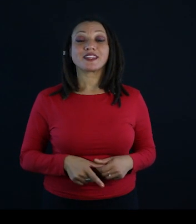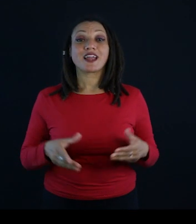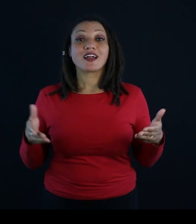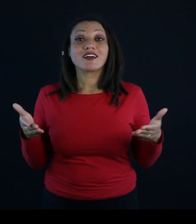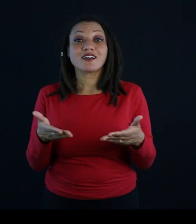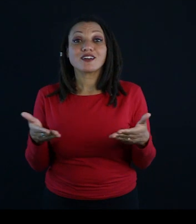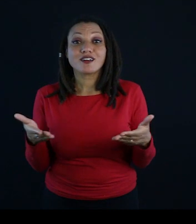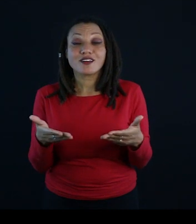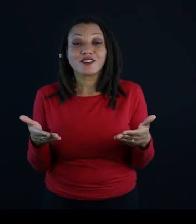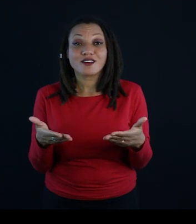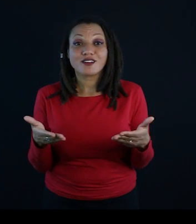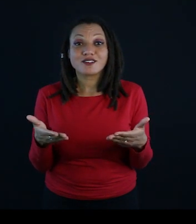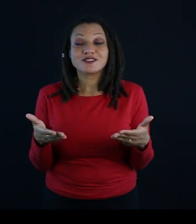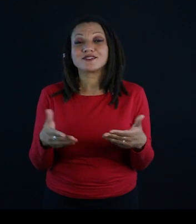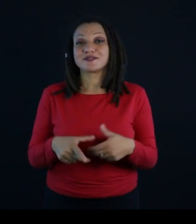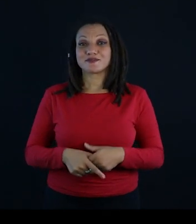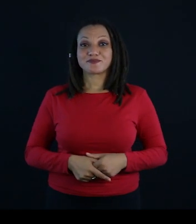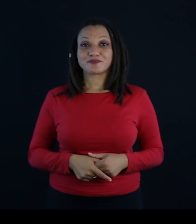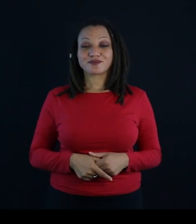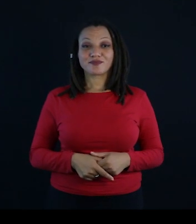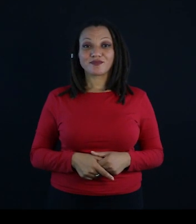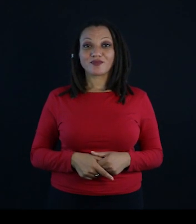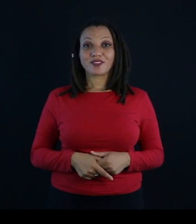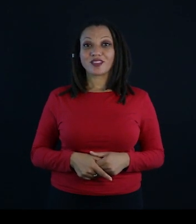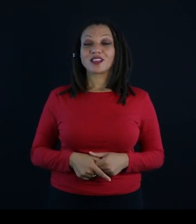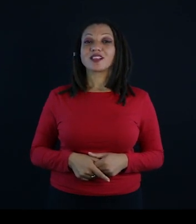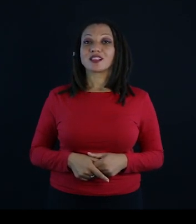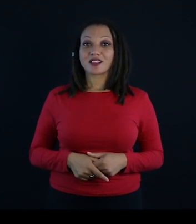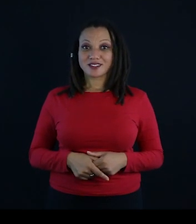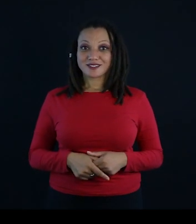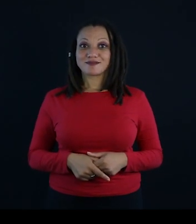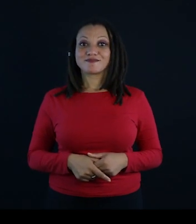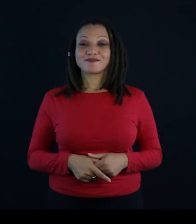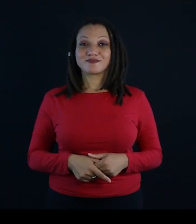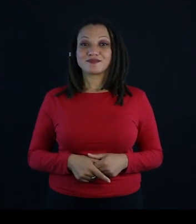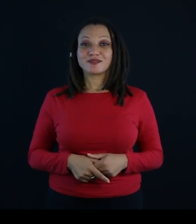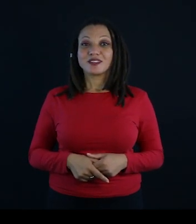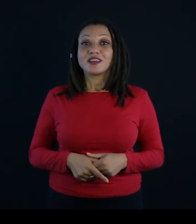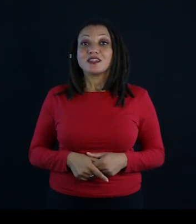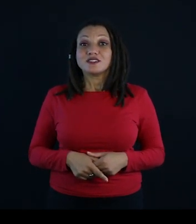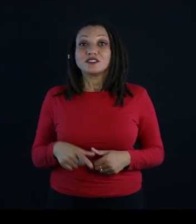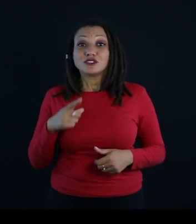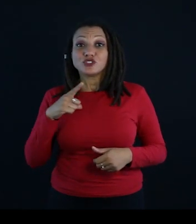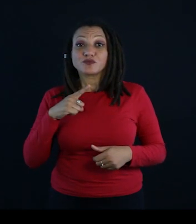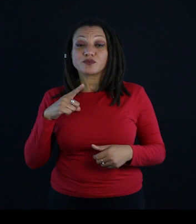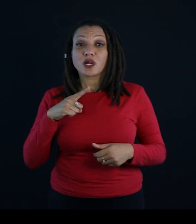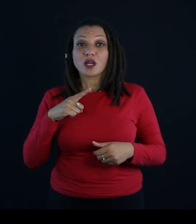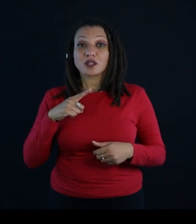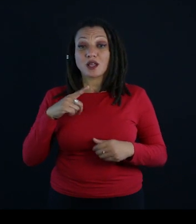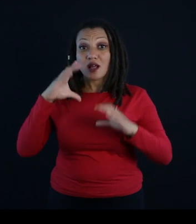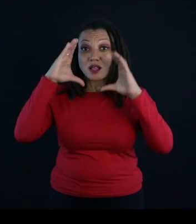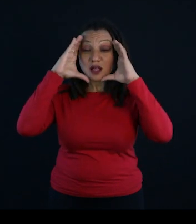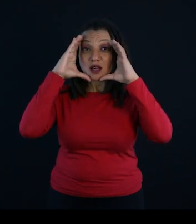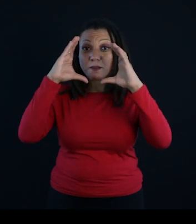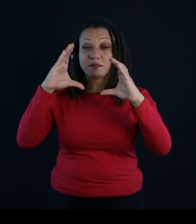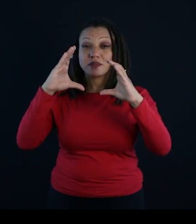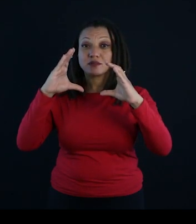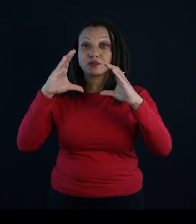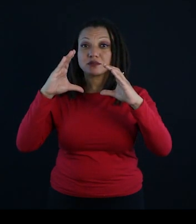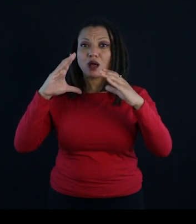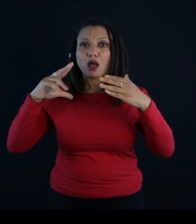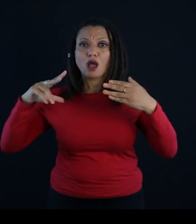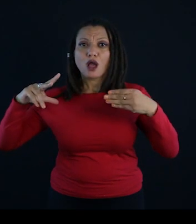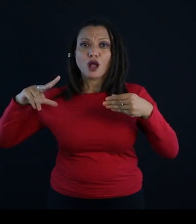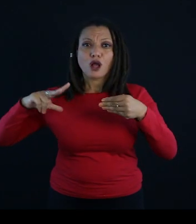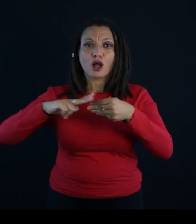Agora, o que, que a gente vai fazer? A gente vai cortar a cabeça dele aqui pelo meio.